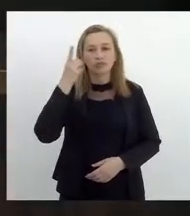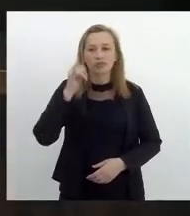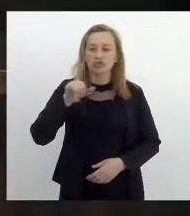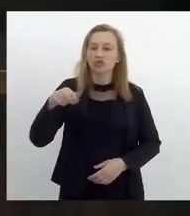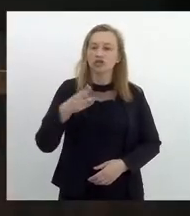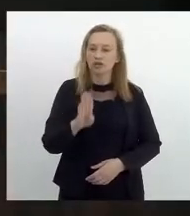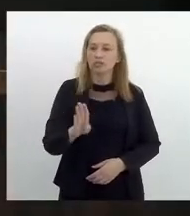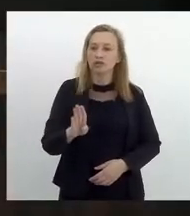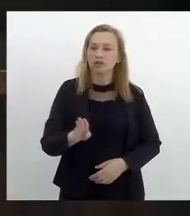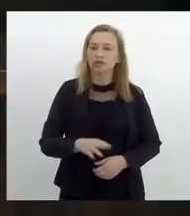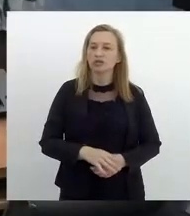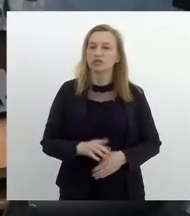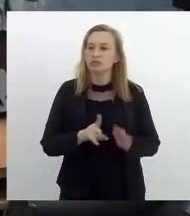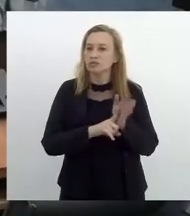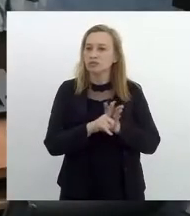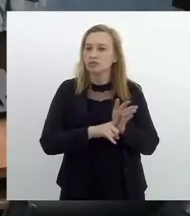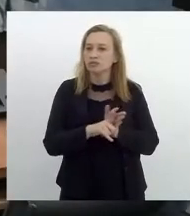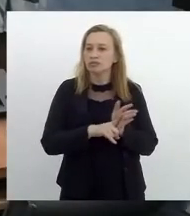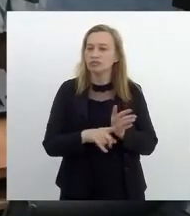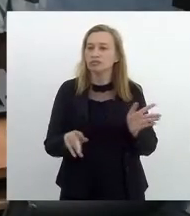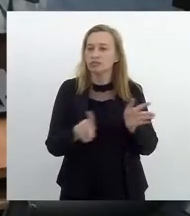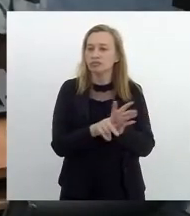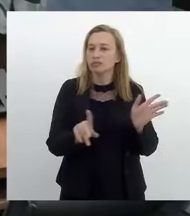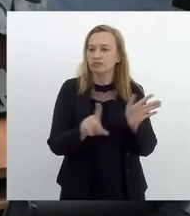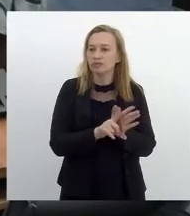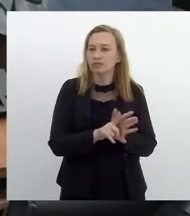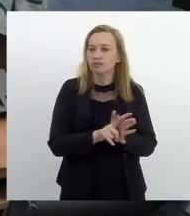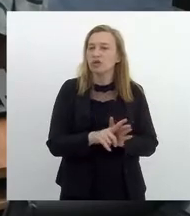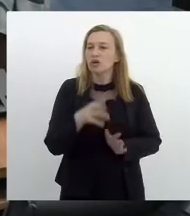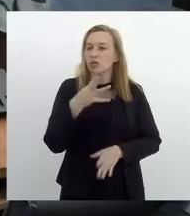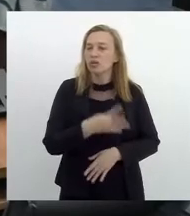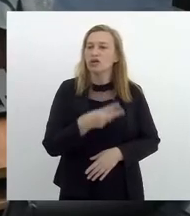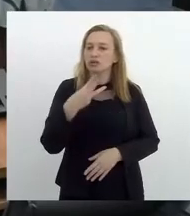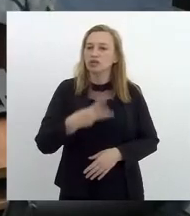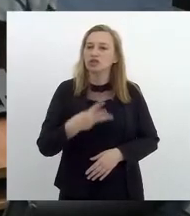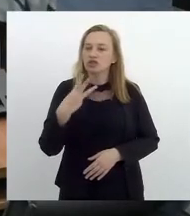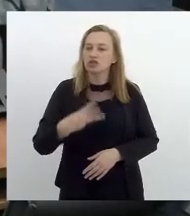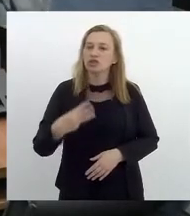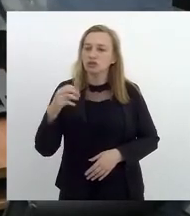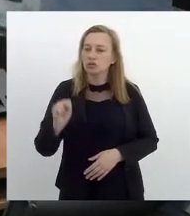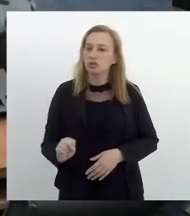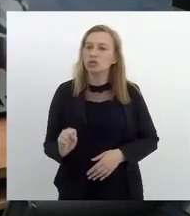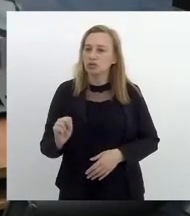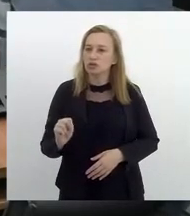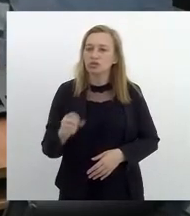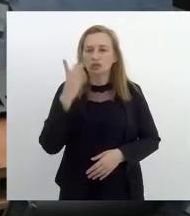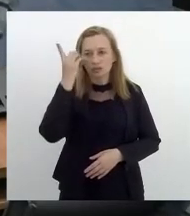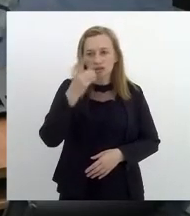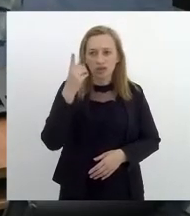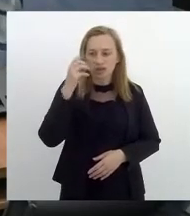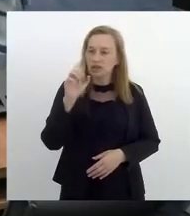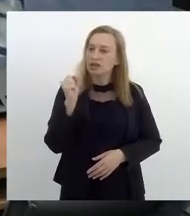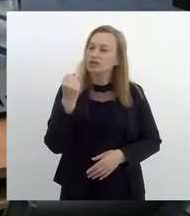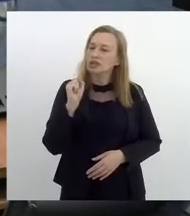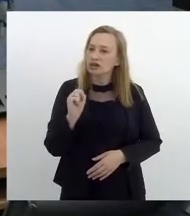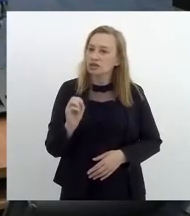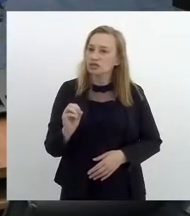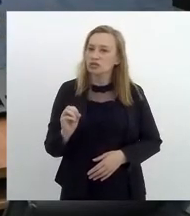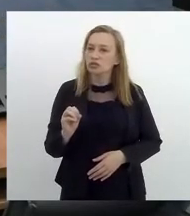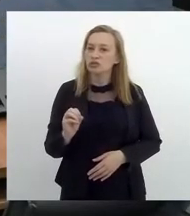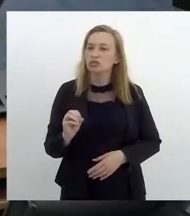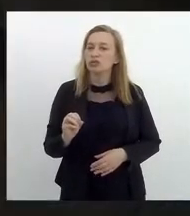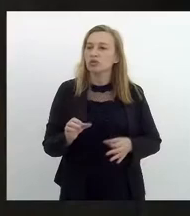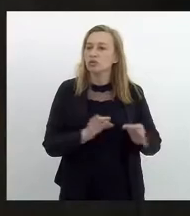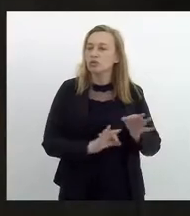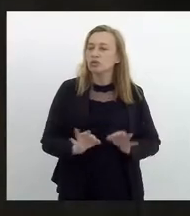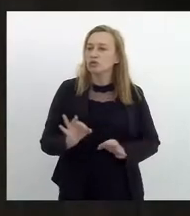estamos examinando o projeto de lei 4338, do deputado Sérgio Fernandes, que propõe um